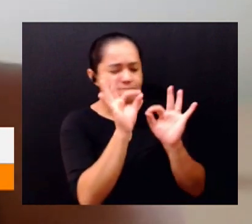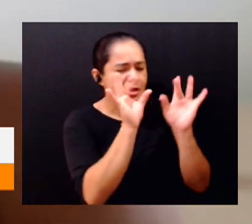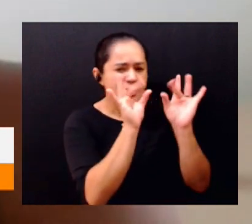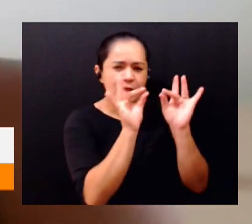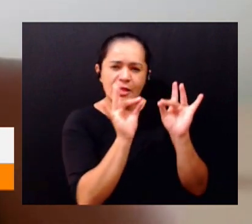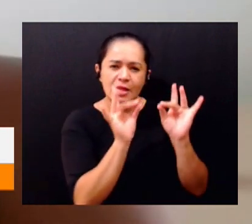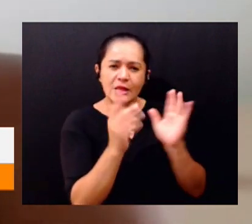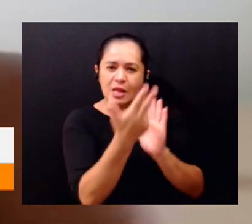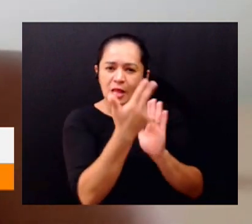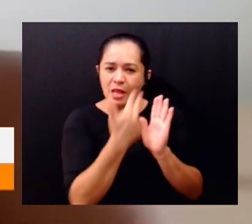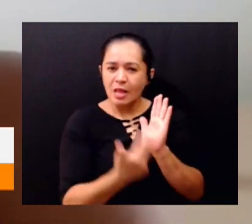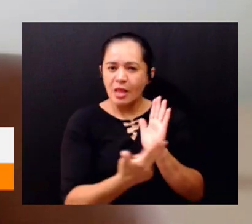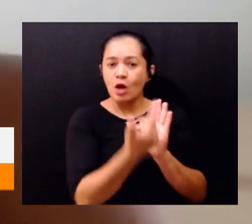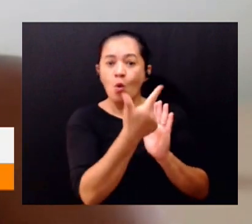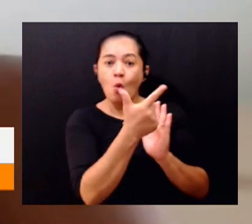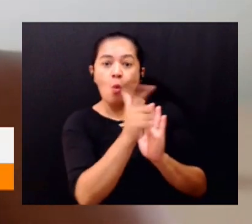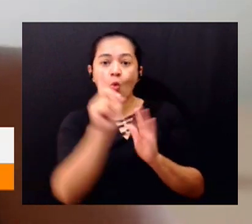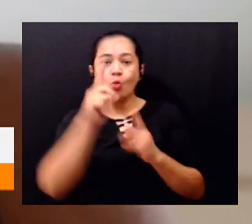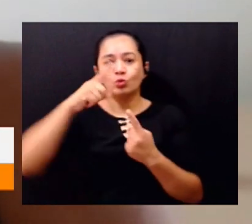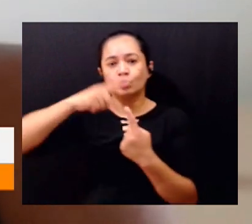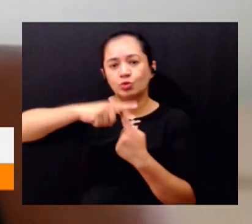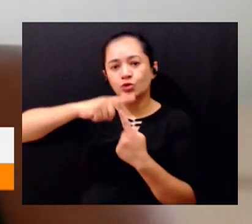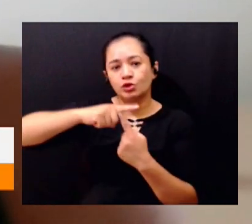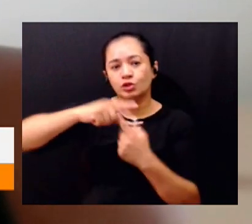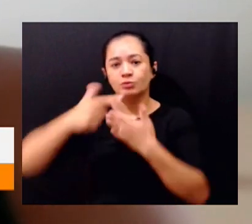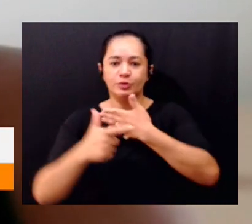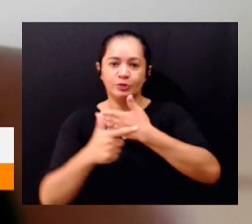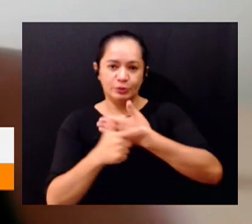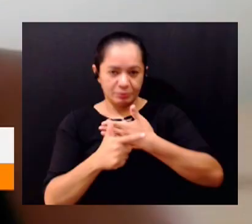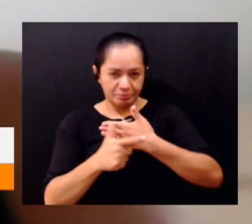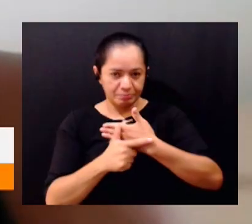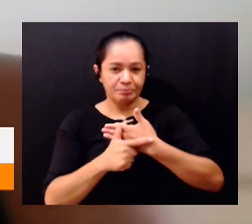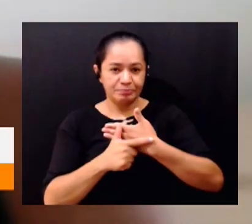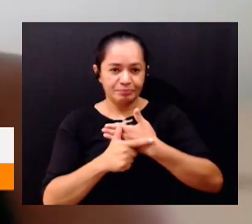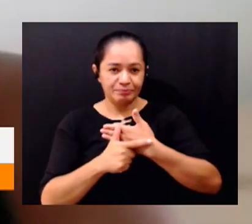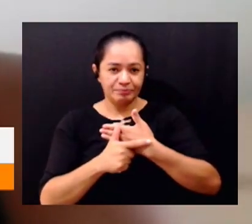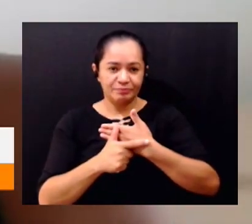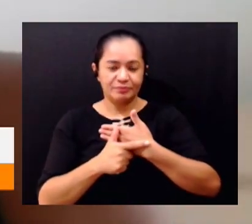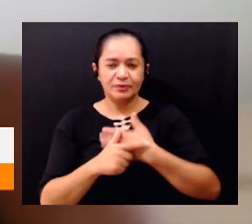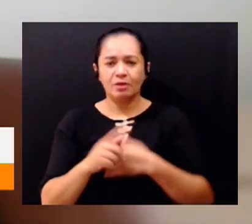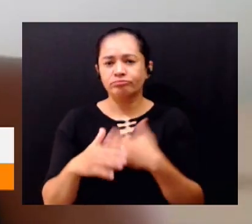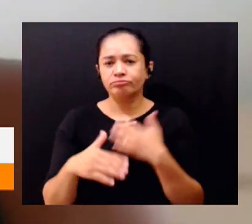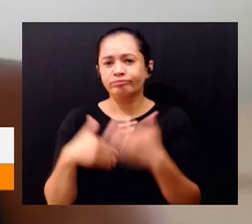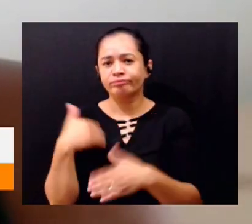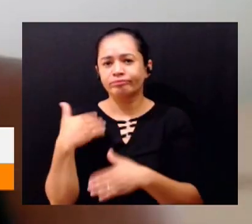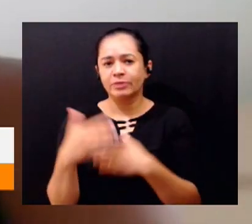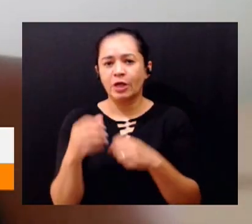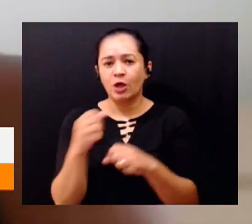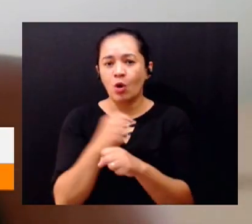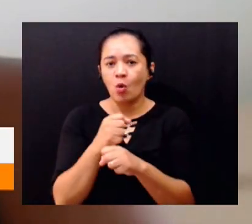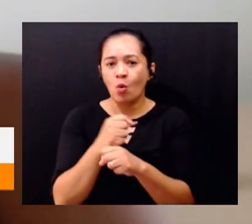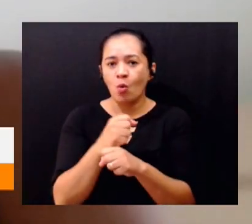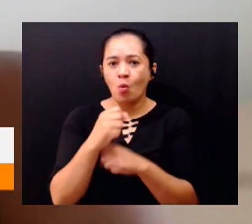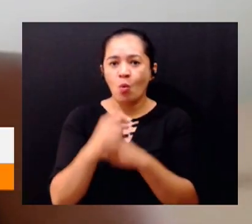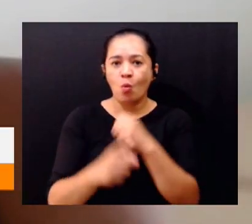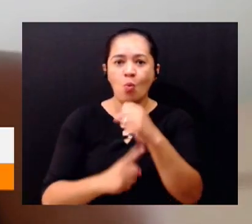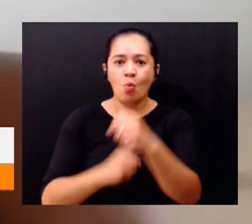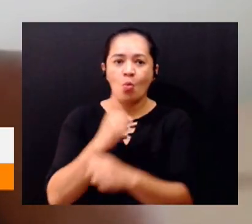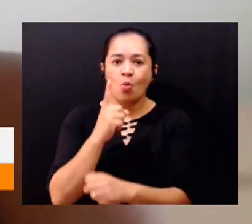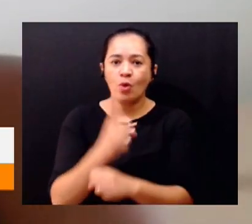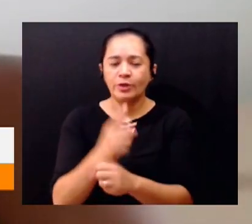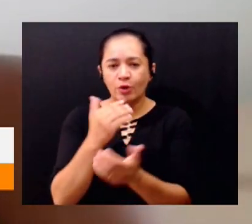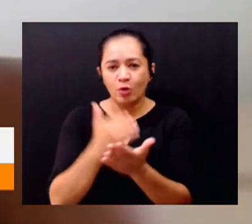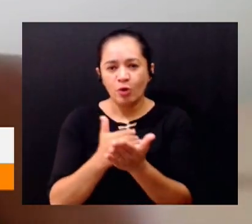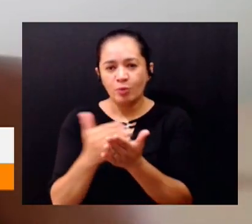papel que se usava para fazer quadrinhos na época. E aí, depois de um ano, eu comecei a desenhar as histórias eu mesmo, e